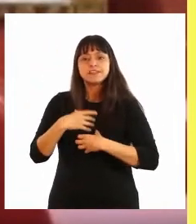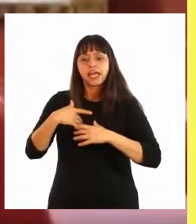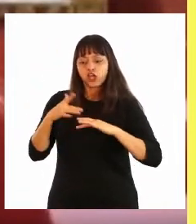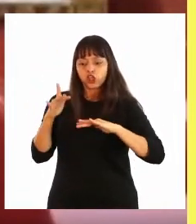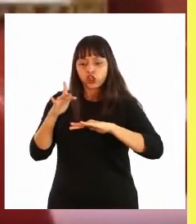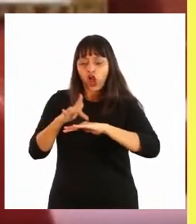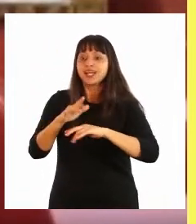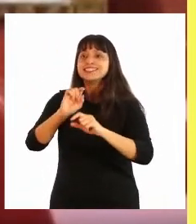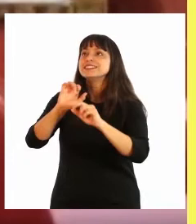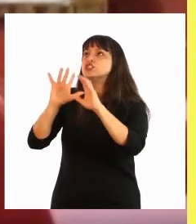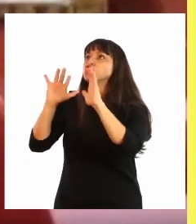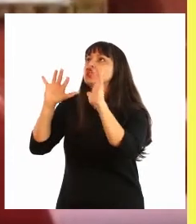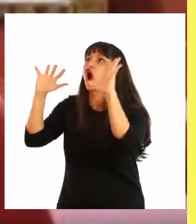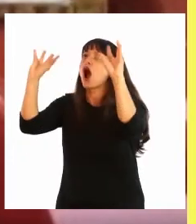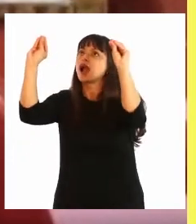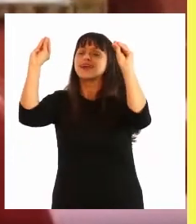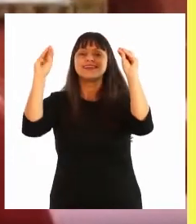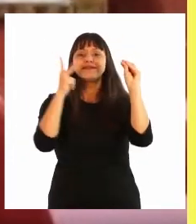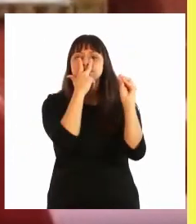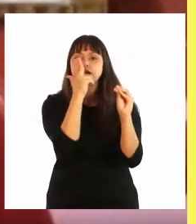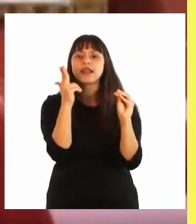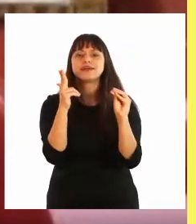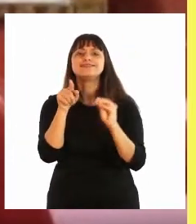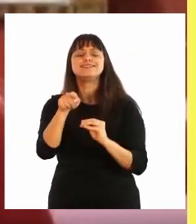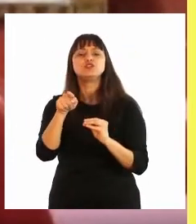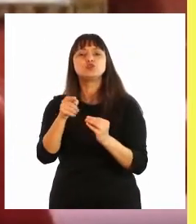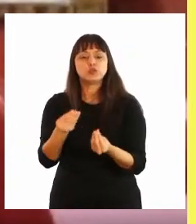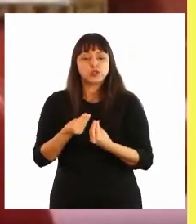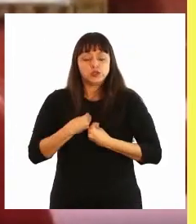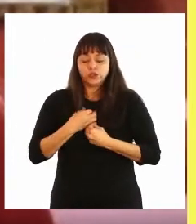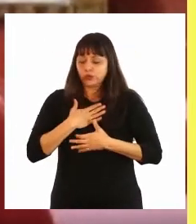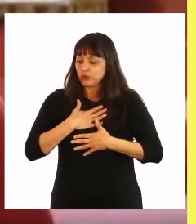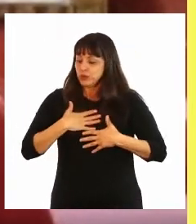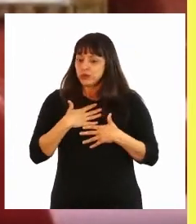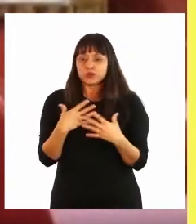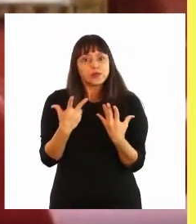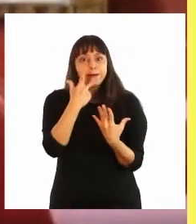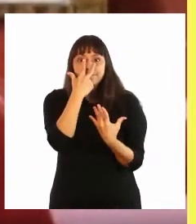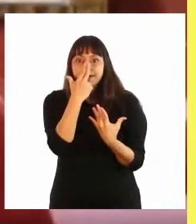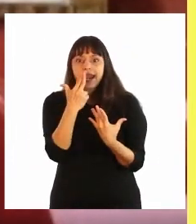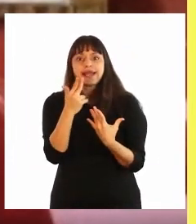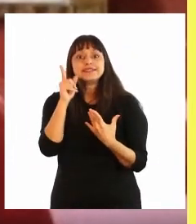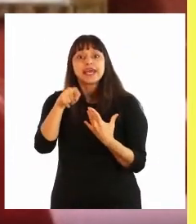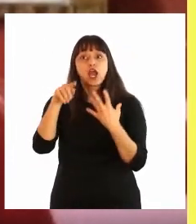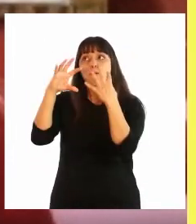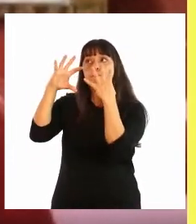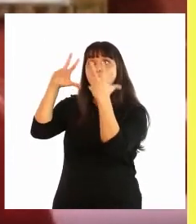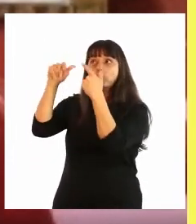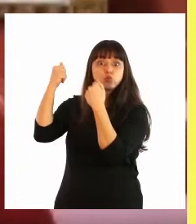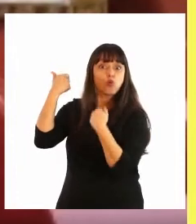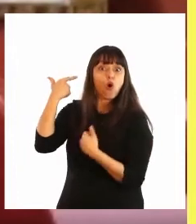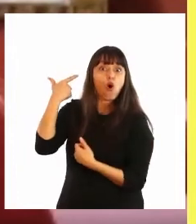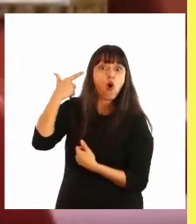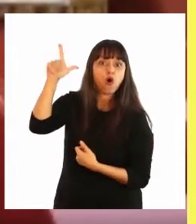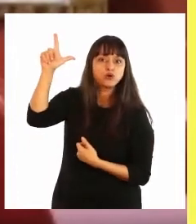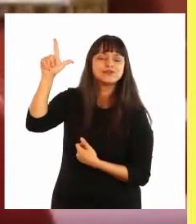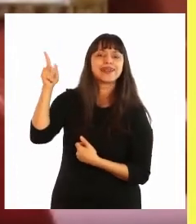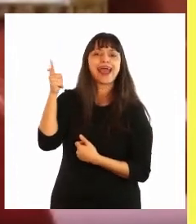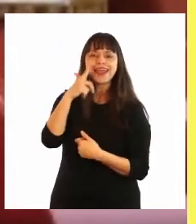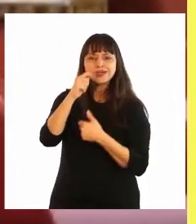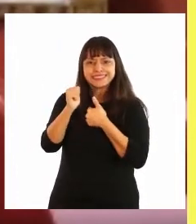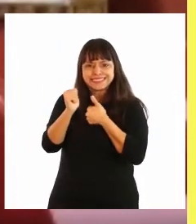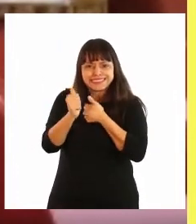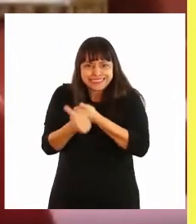sentido. De, sim, é muito incrível se aproximar de um outro mundo, mas sim, talvez